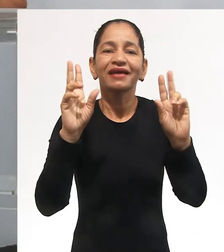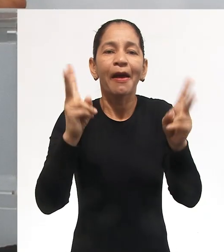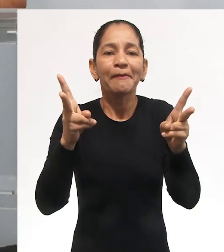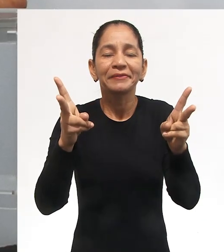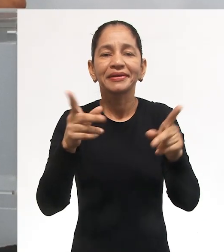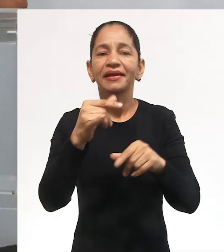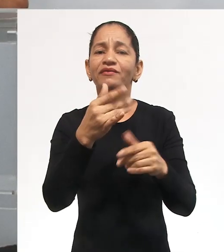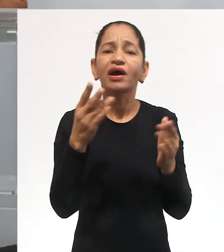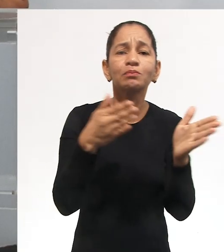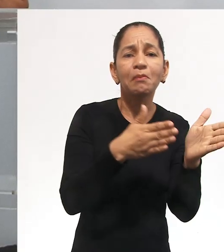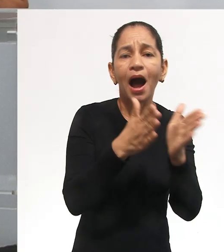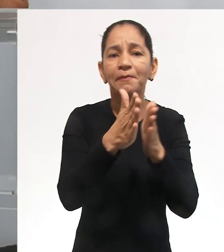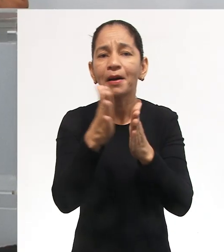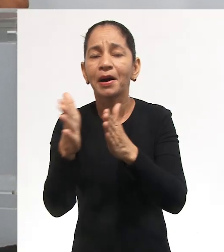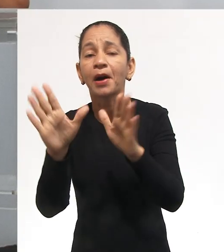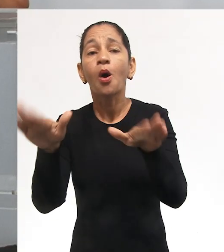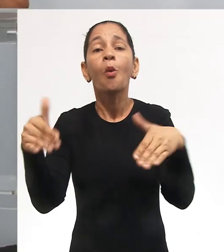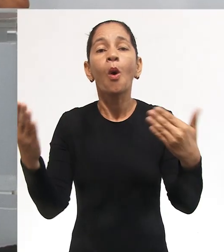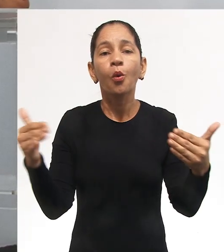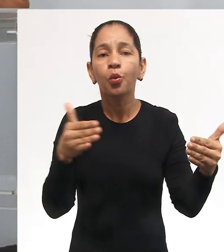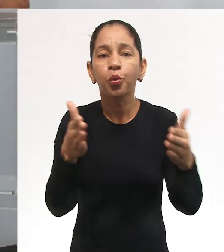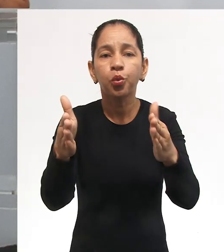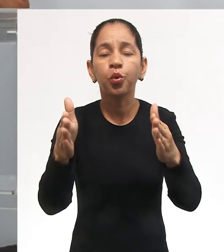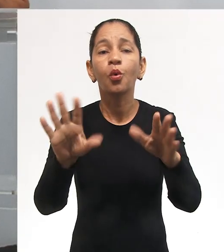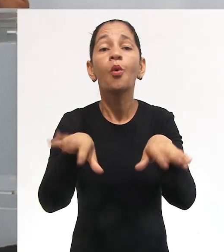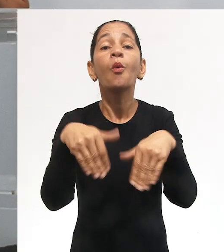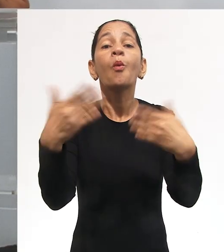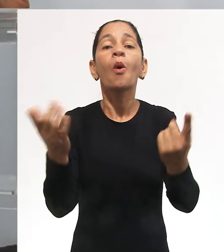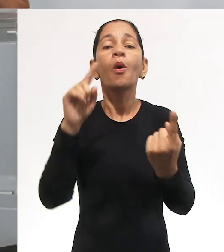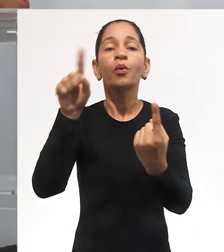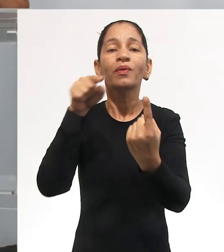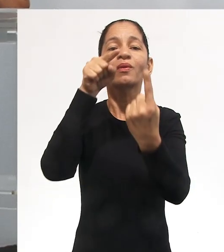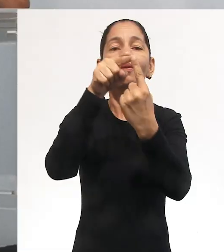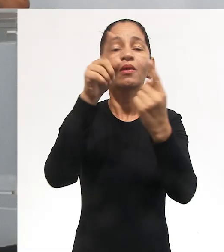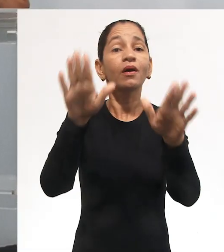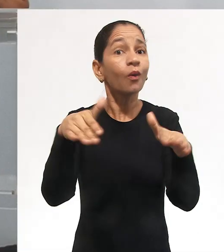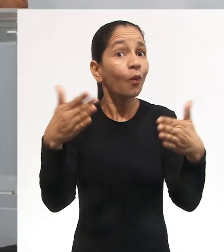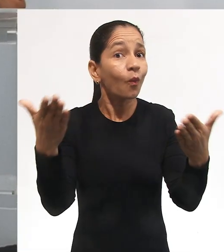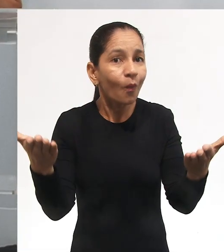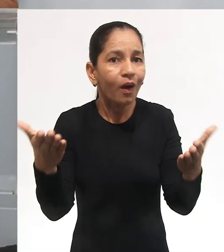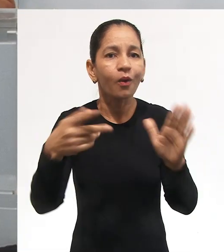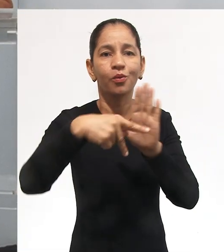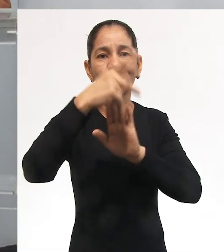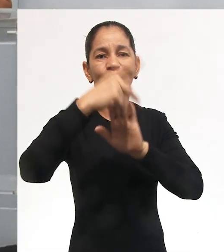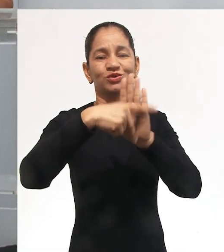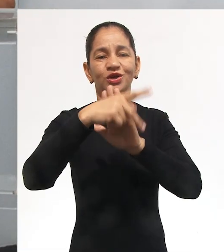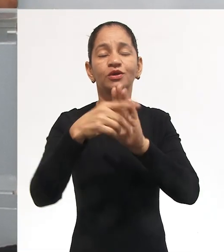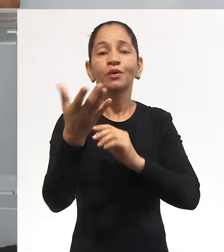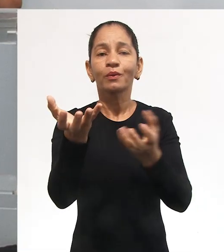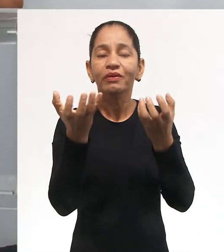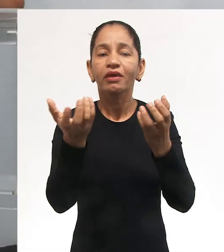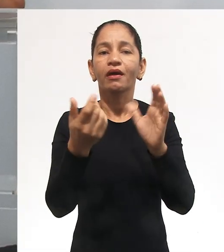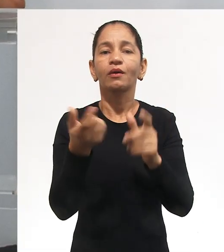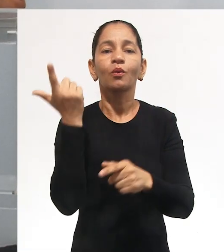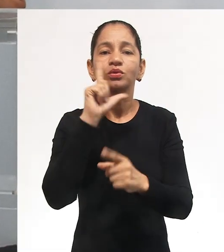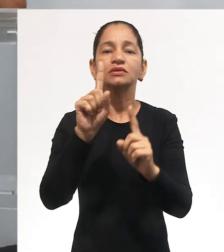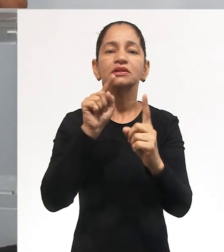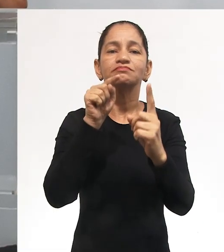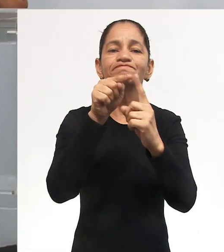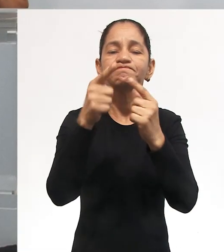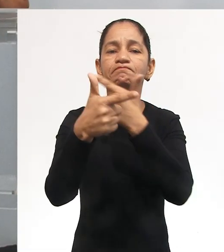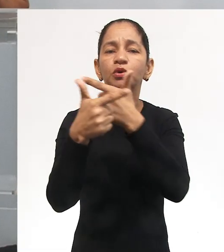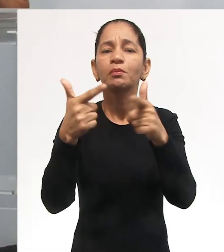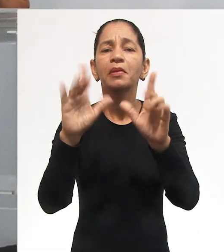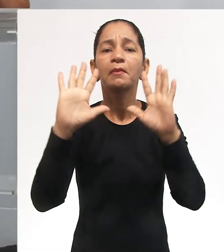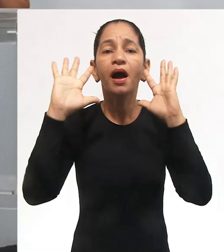escolhe qual caminho ele vai perseguir a partir do seu objetivo com aquele projeto. Tá? O que precisa ser feito